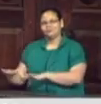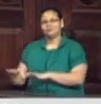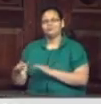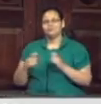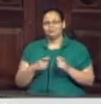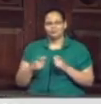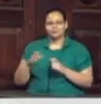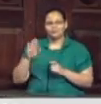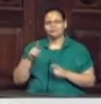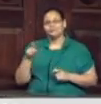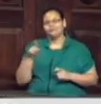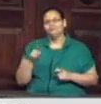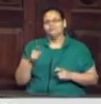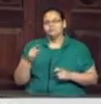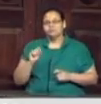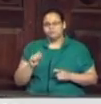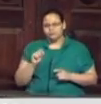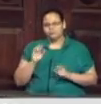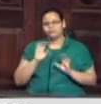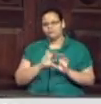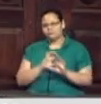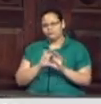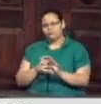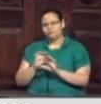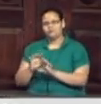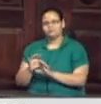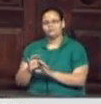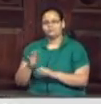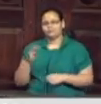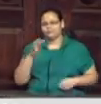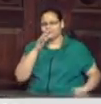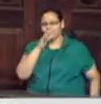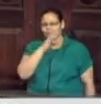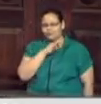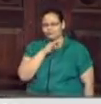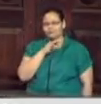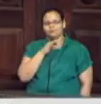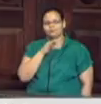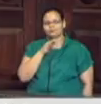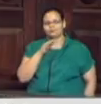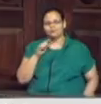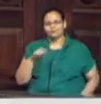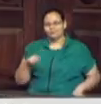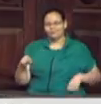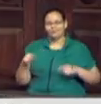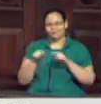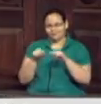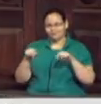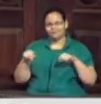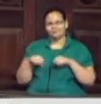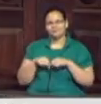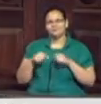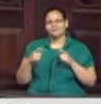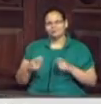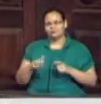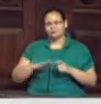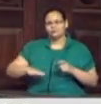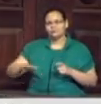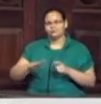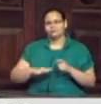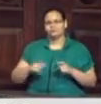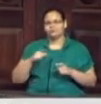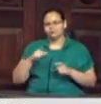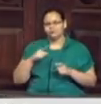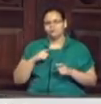ainda afetando de uma maneira significativa a colônia de pescadores que fica exatamente na foz